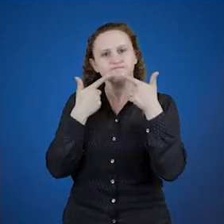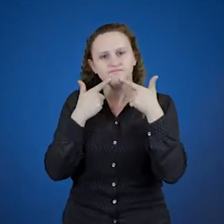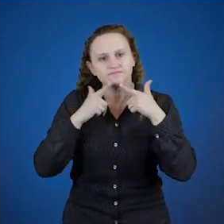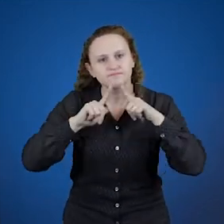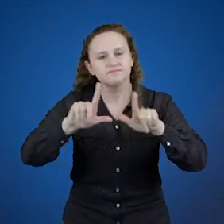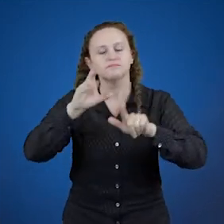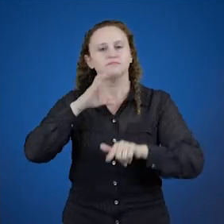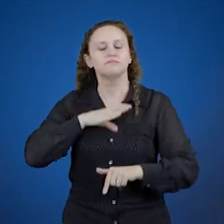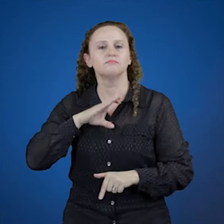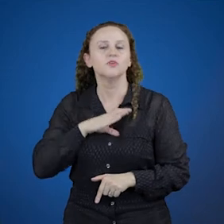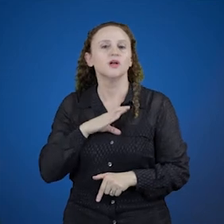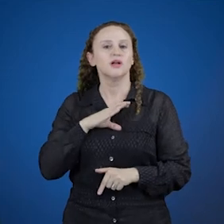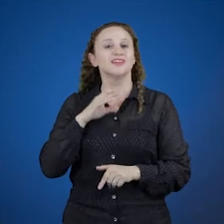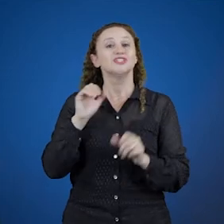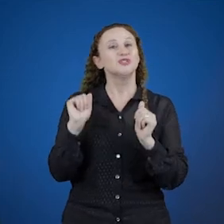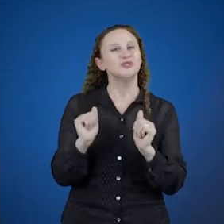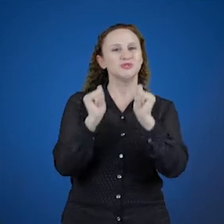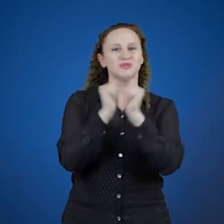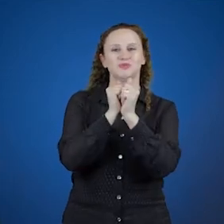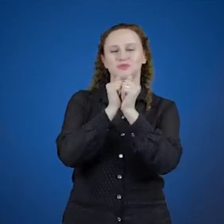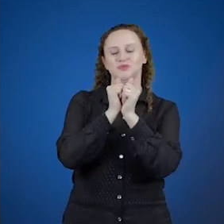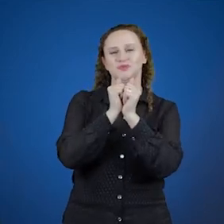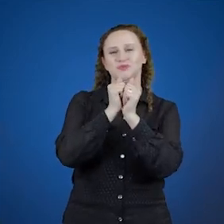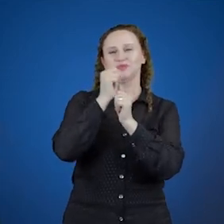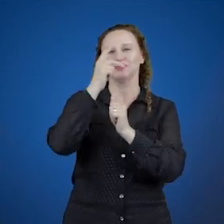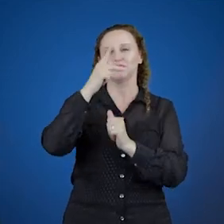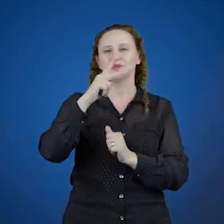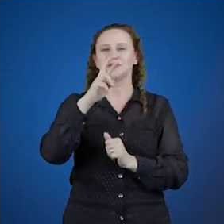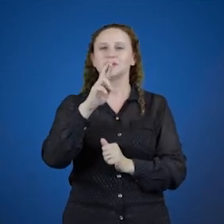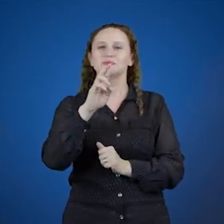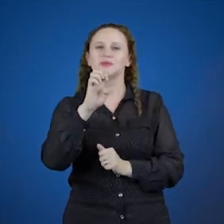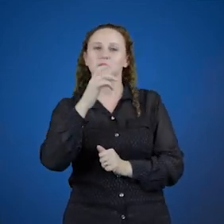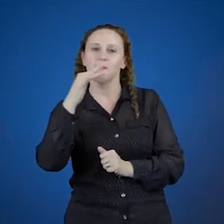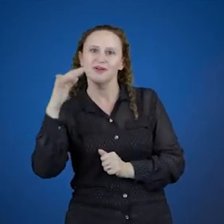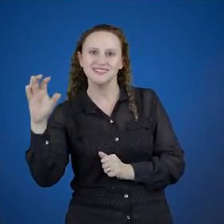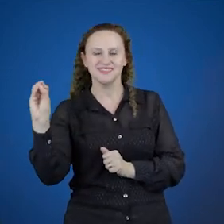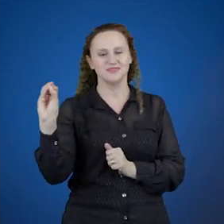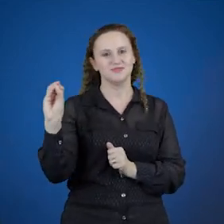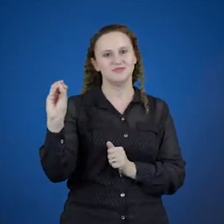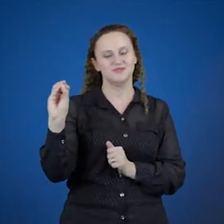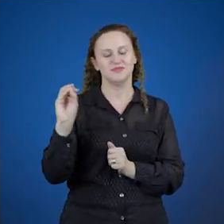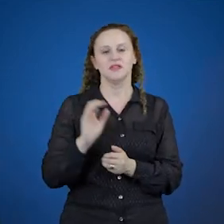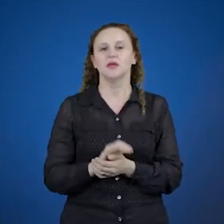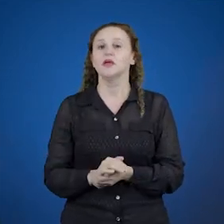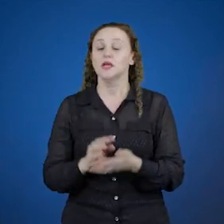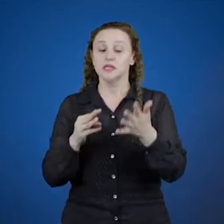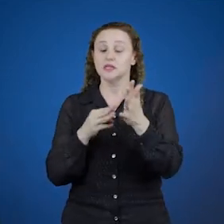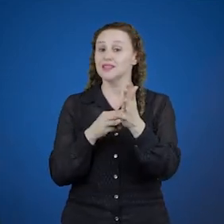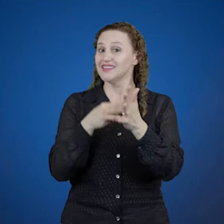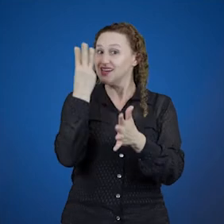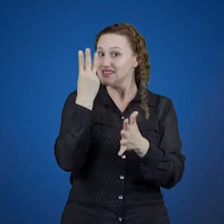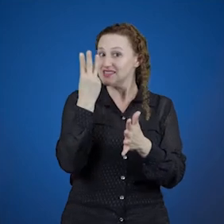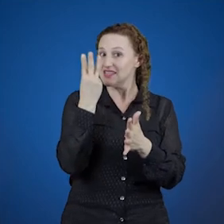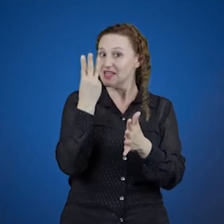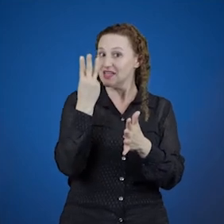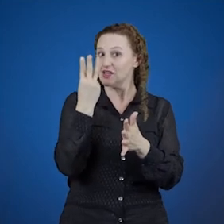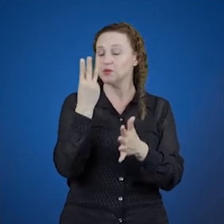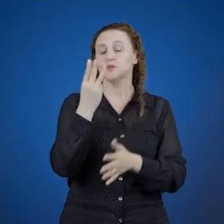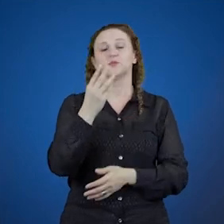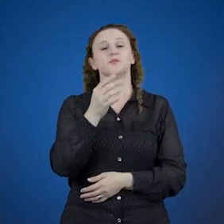portuguesa com a preposição terceiro caso E latim se